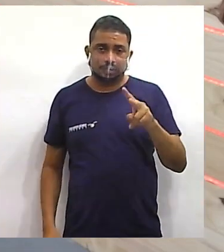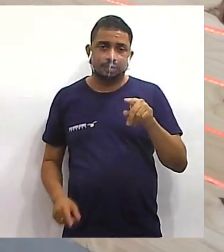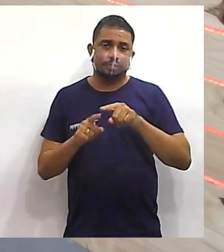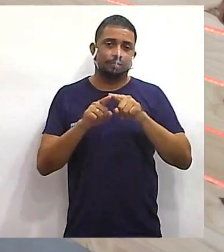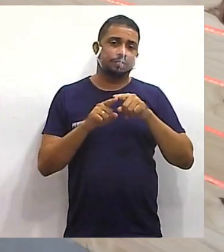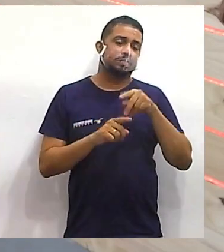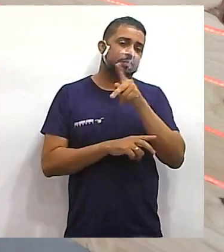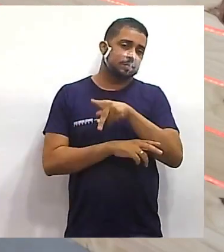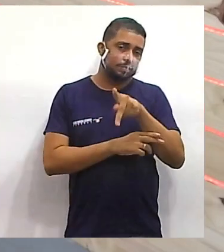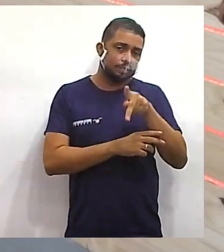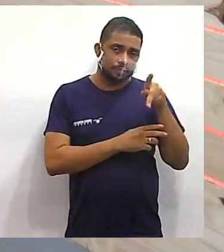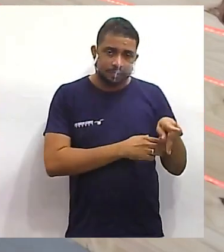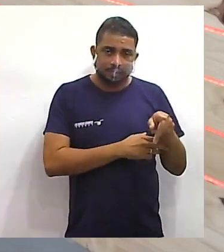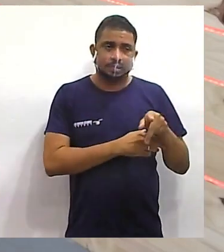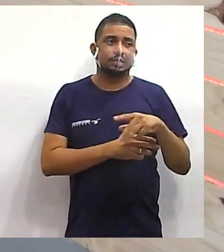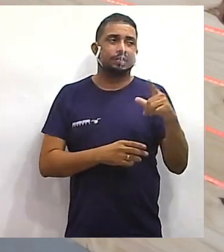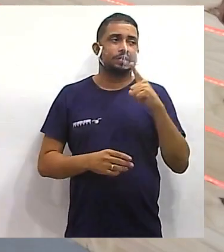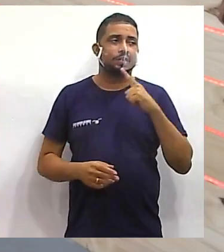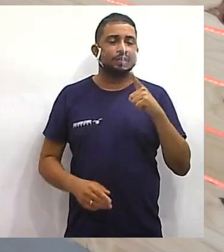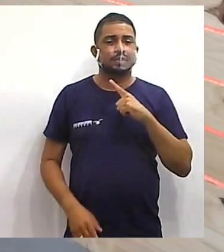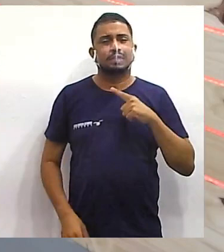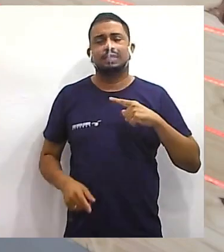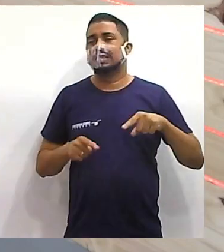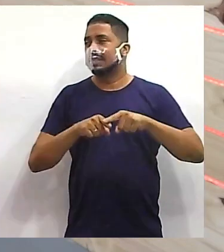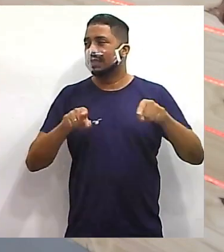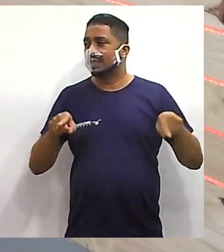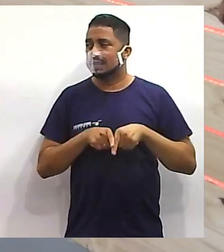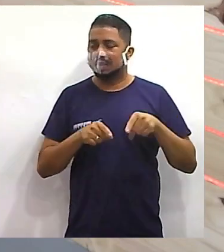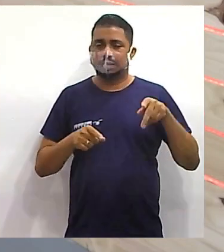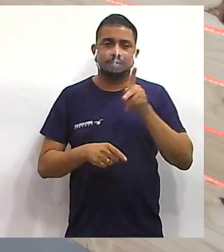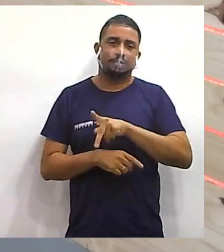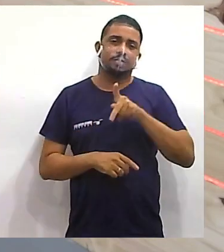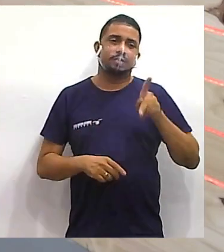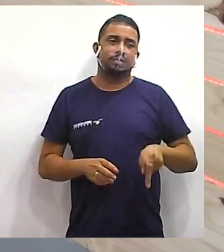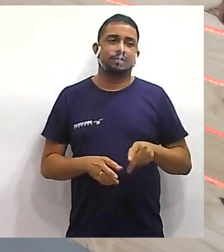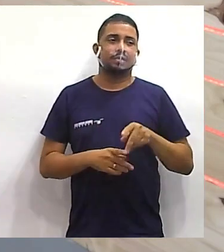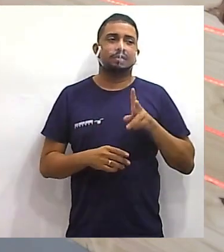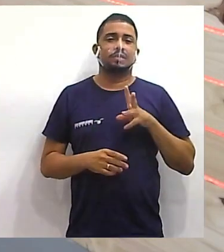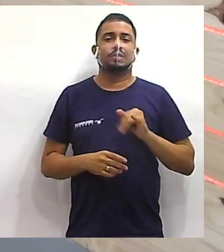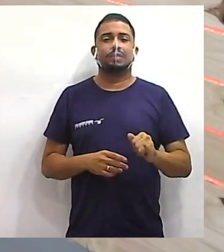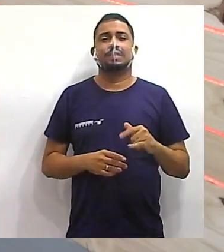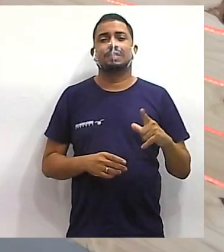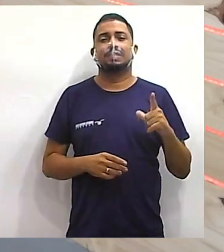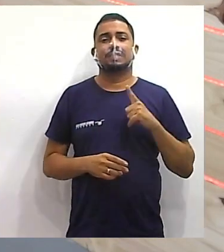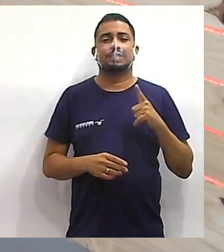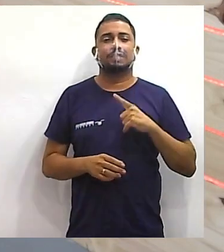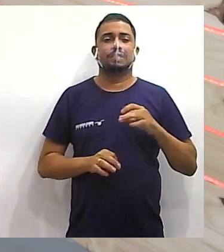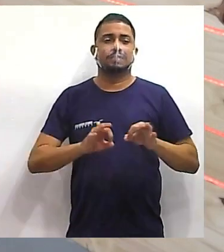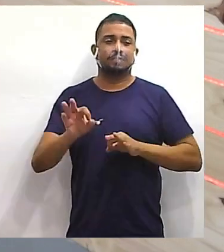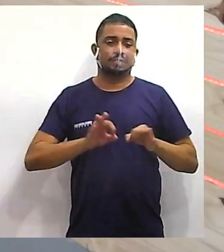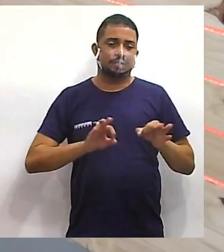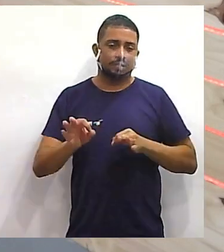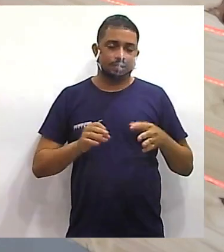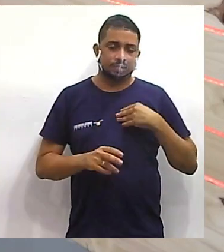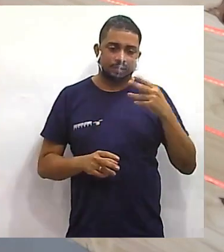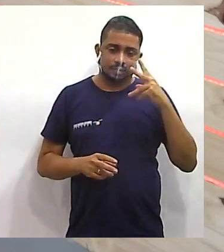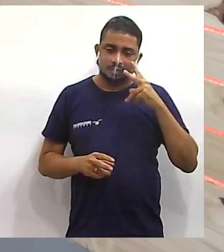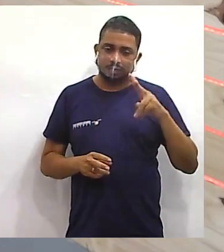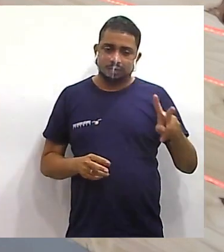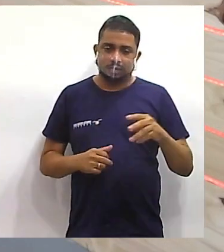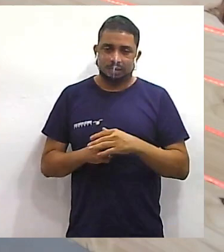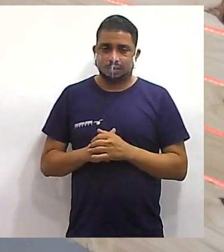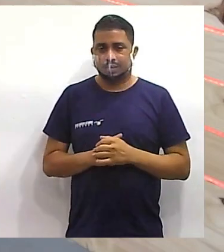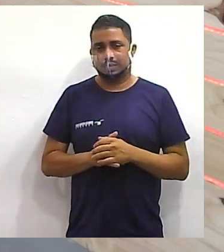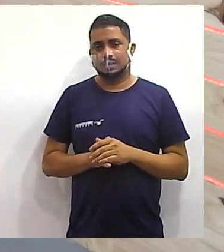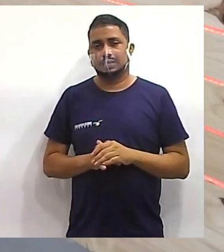projeto político-pedagógico está na sala dos professores. E ele era manuseado. Eu era supervisora